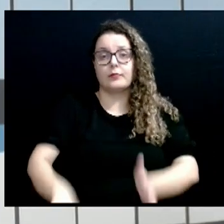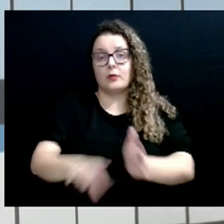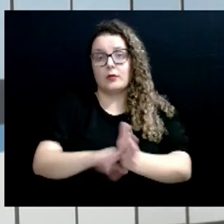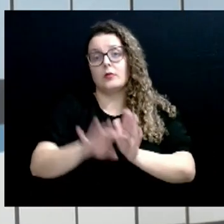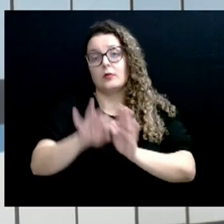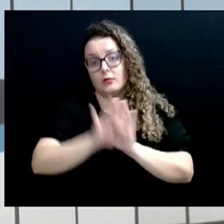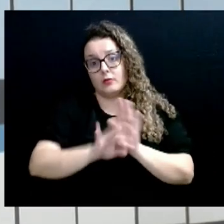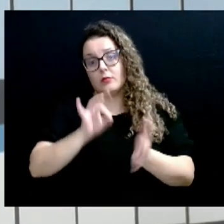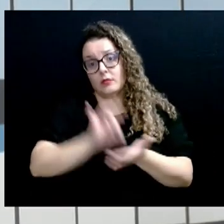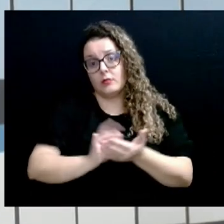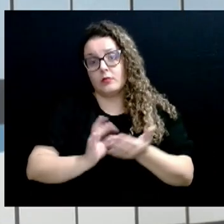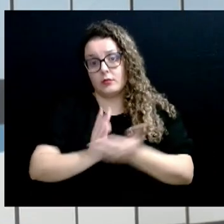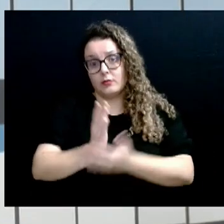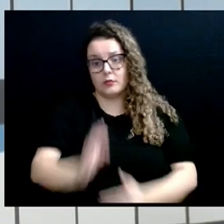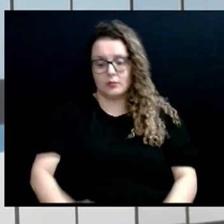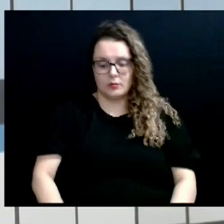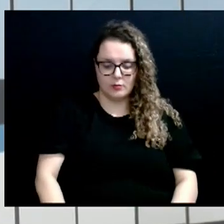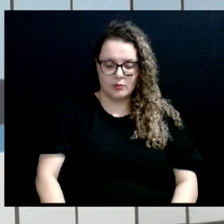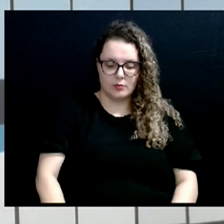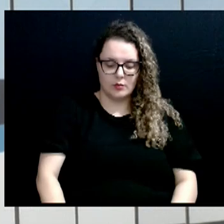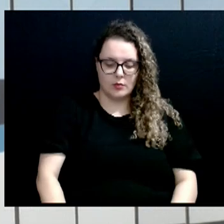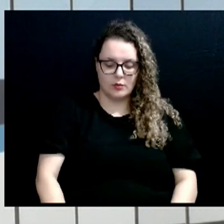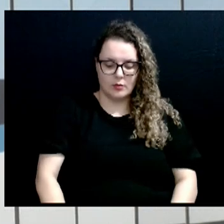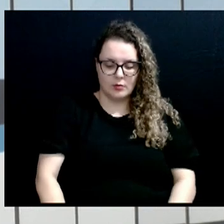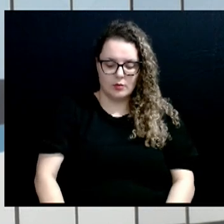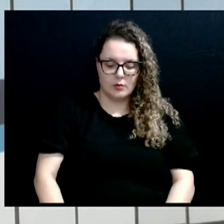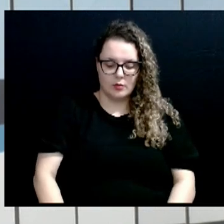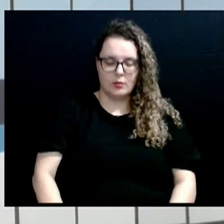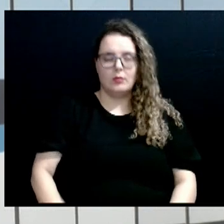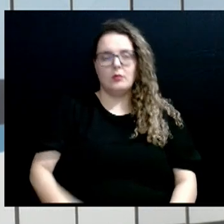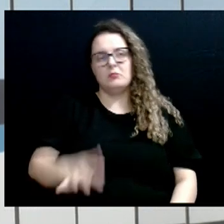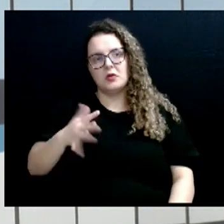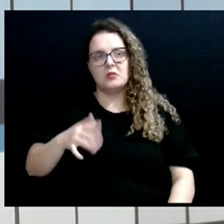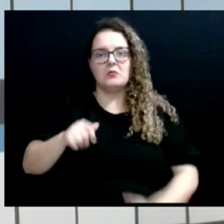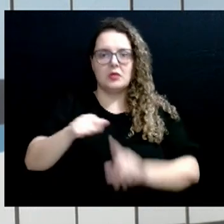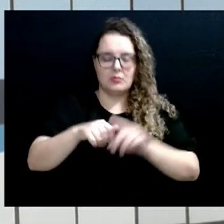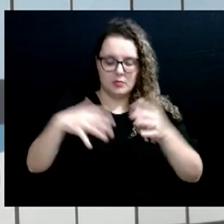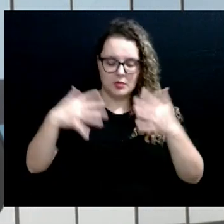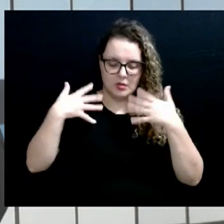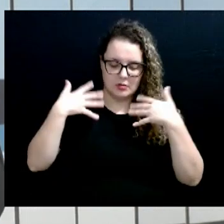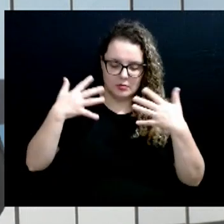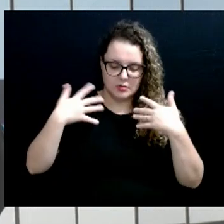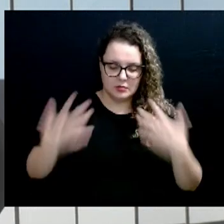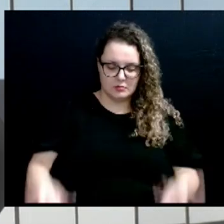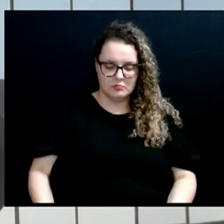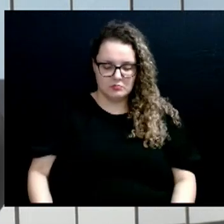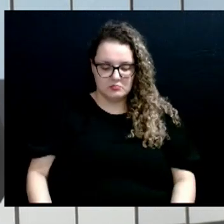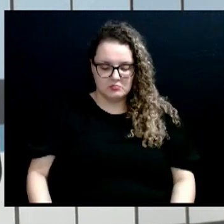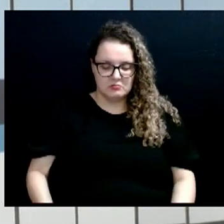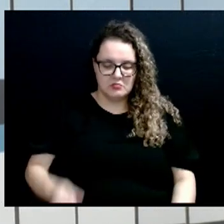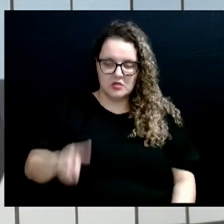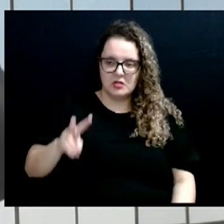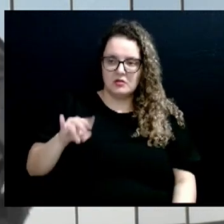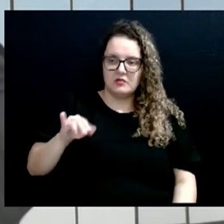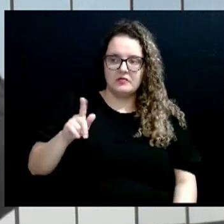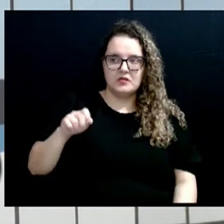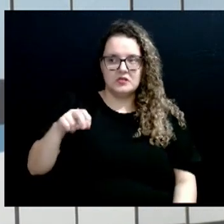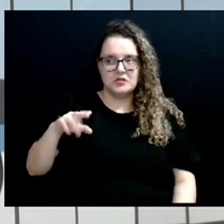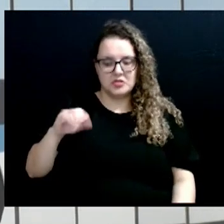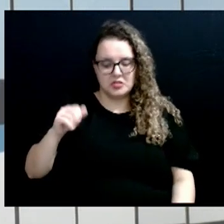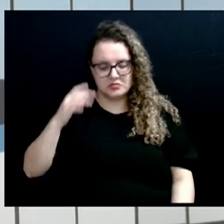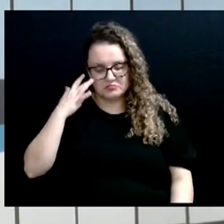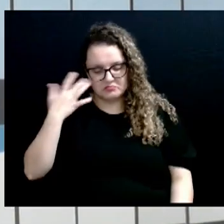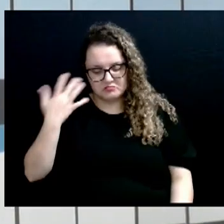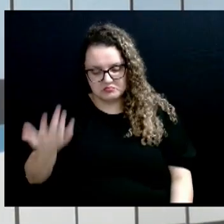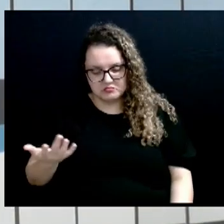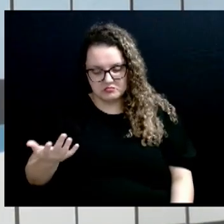aprovado e deve ser aprovado lá para meados de janeiro. Agora, a vigência, eu não sei se vai começar, porque vai ter que ter toda uma adaptação